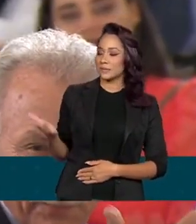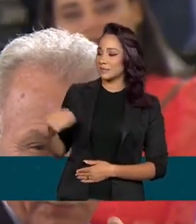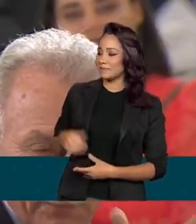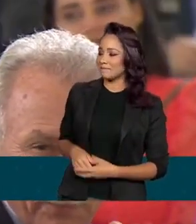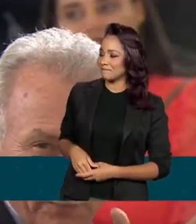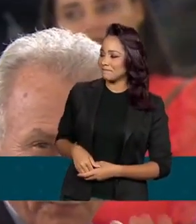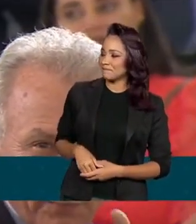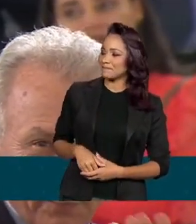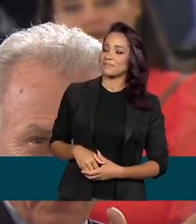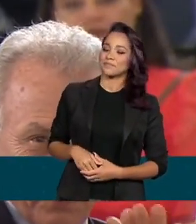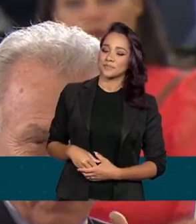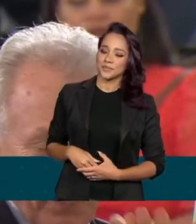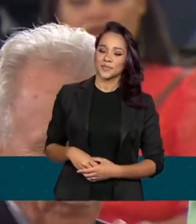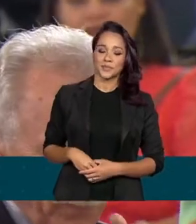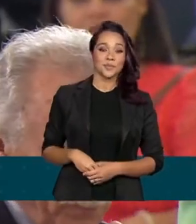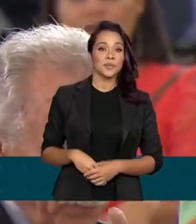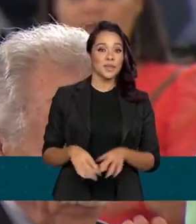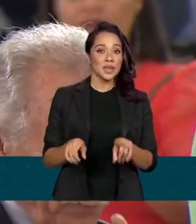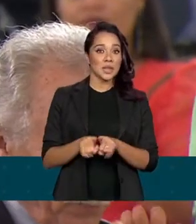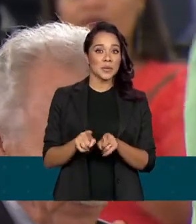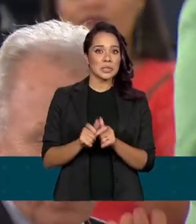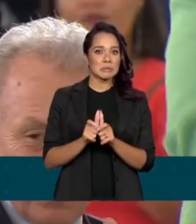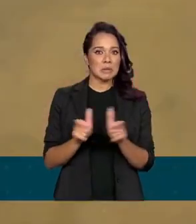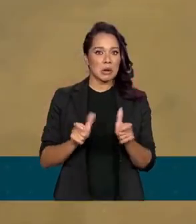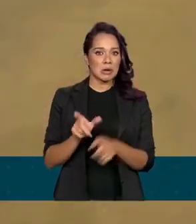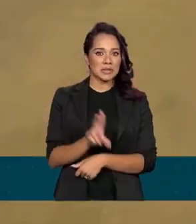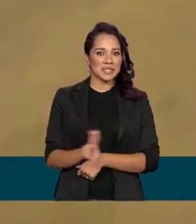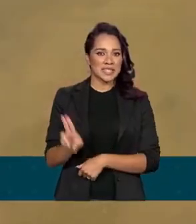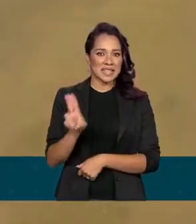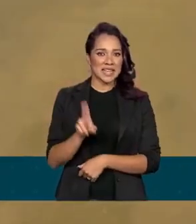da nossa maior universidade